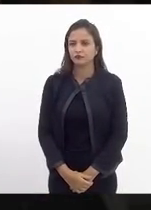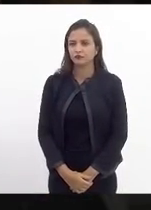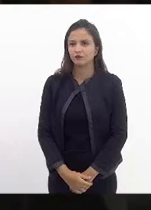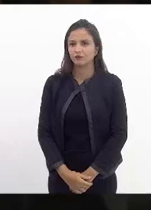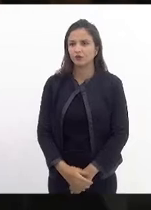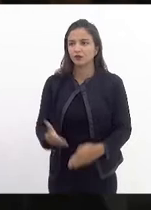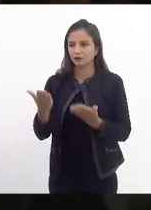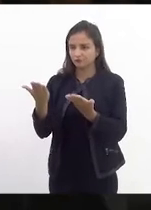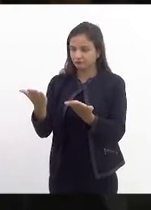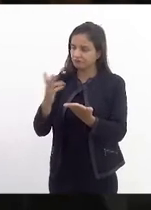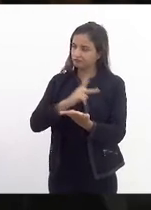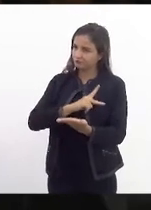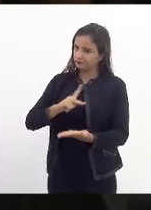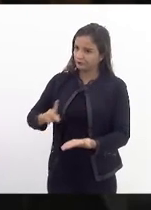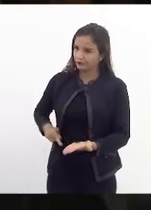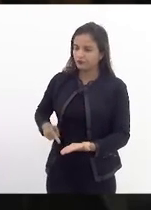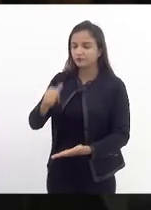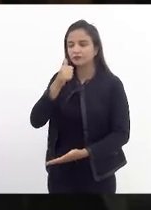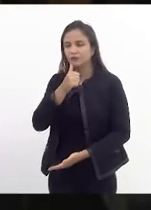Senhora presidente,